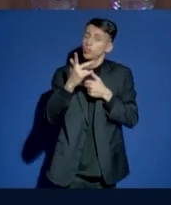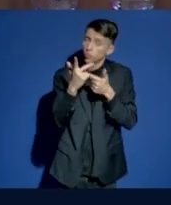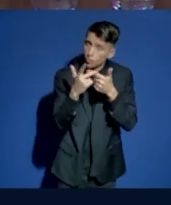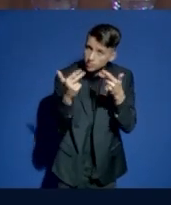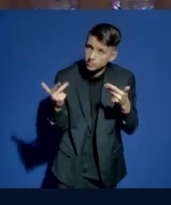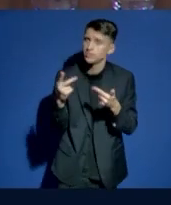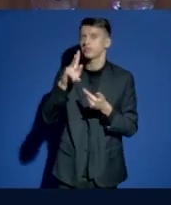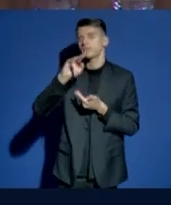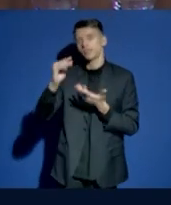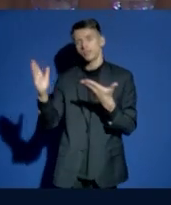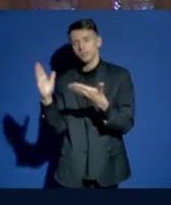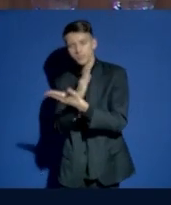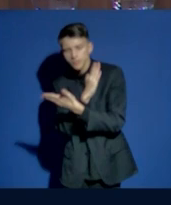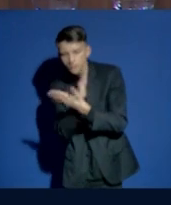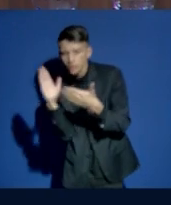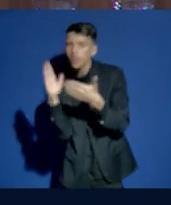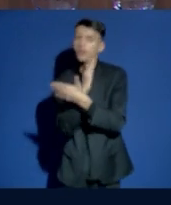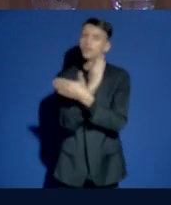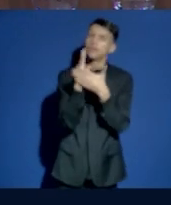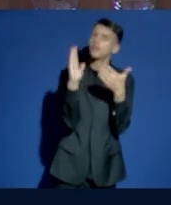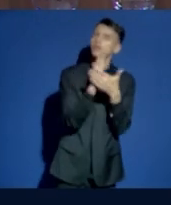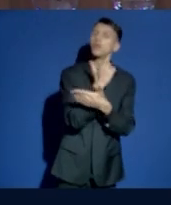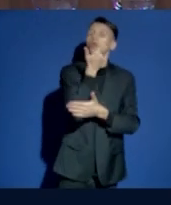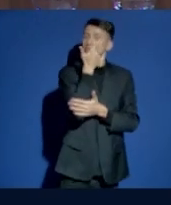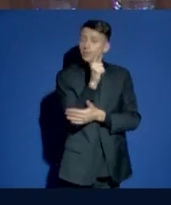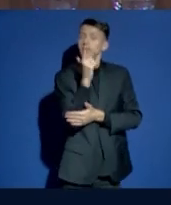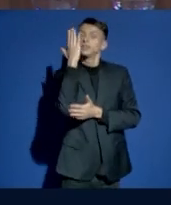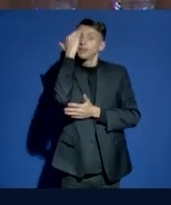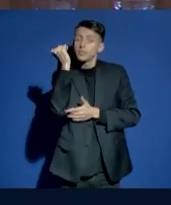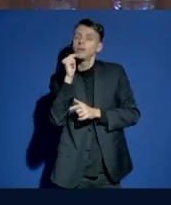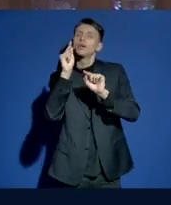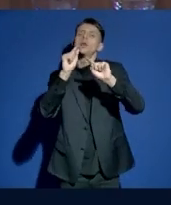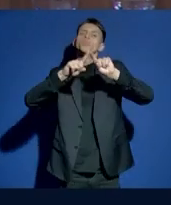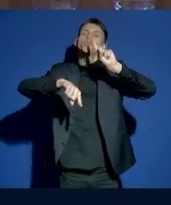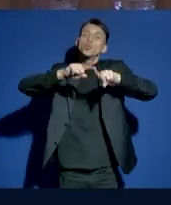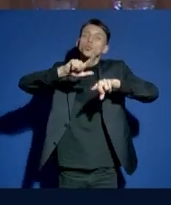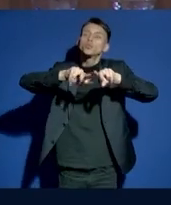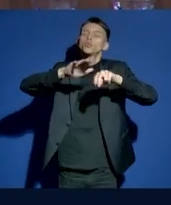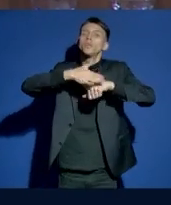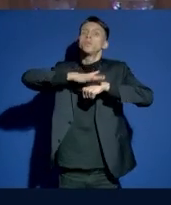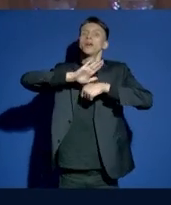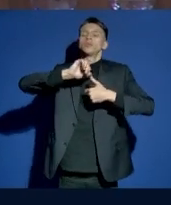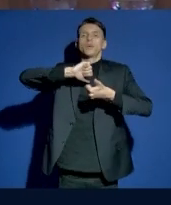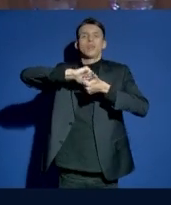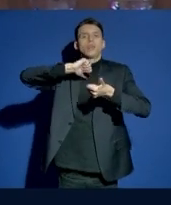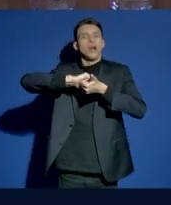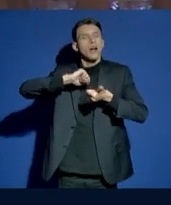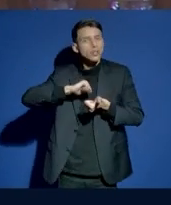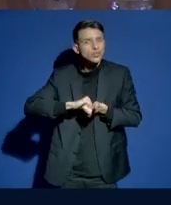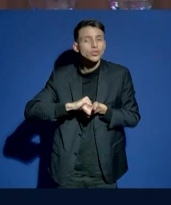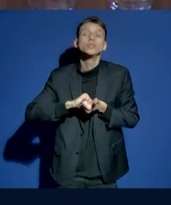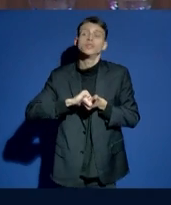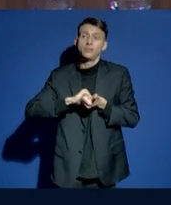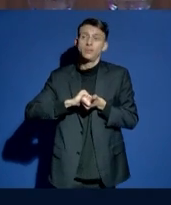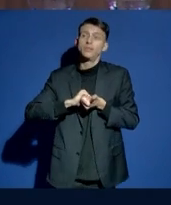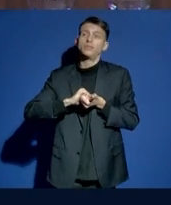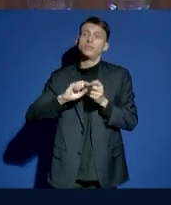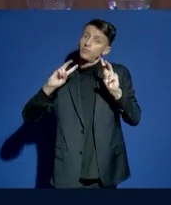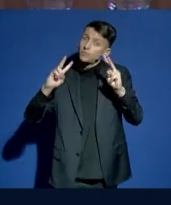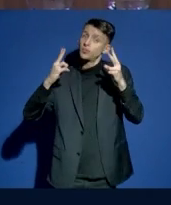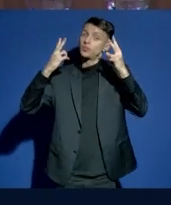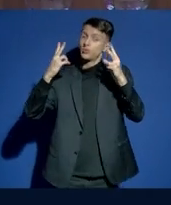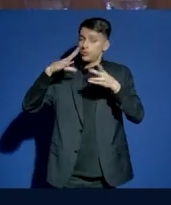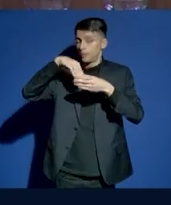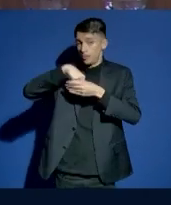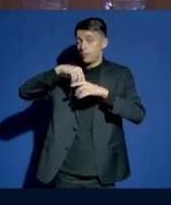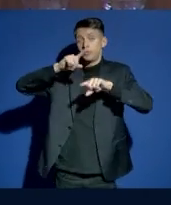segmentando de uma maneira que você vai se colocando produto de muito mais valor agregado nesse tipo de produto,